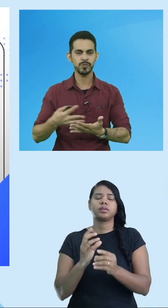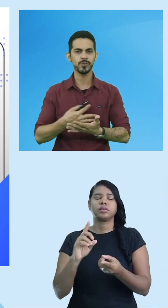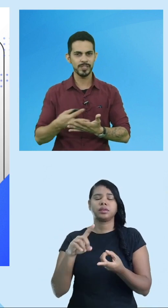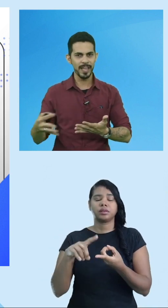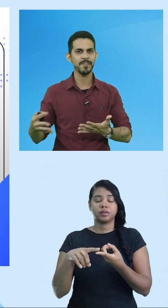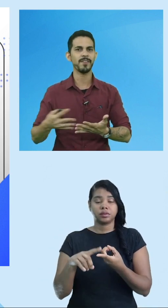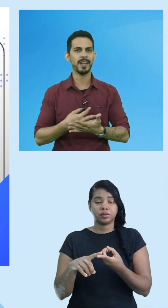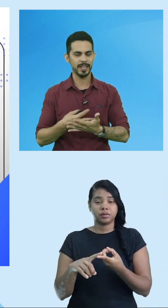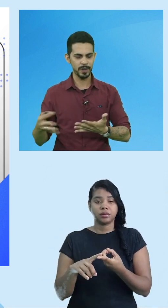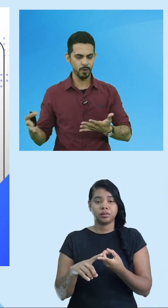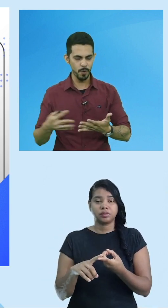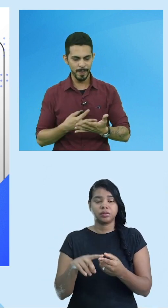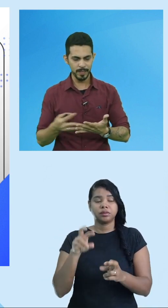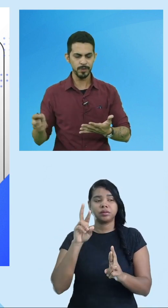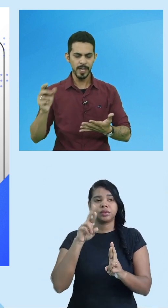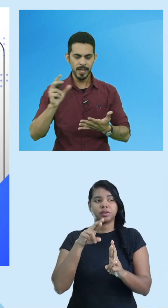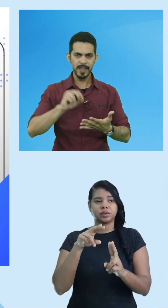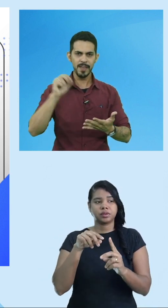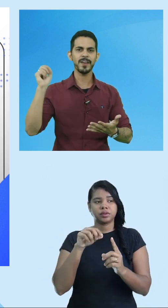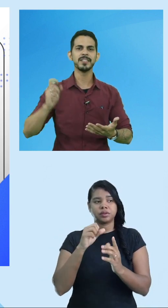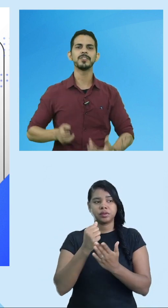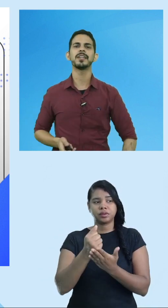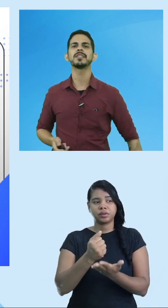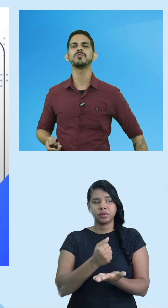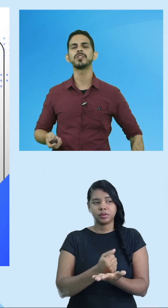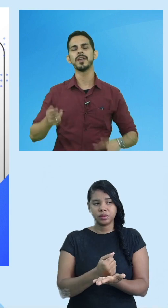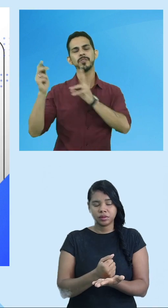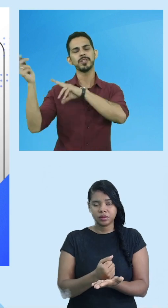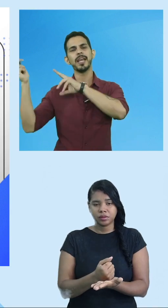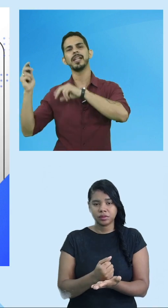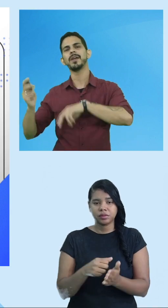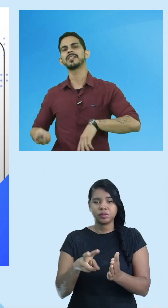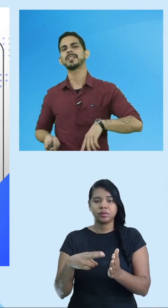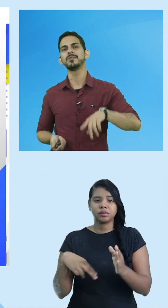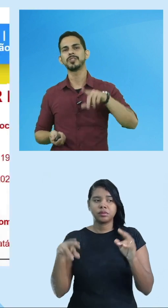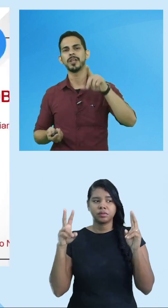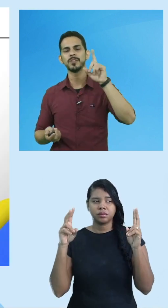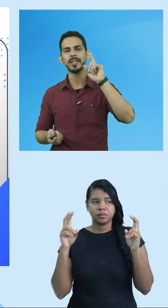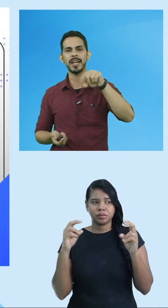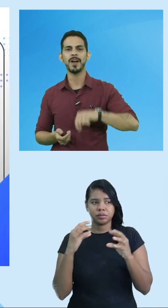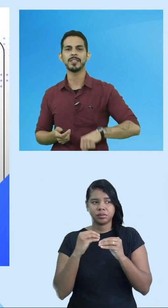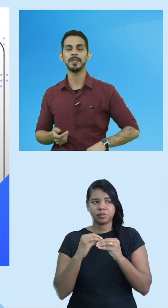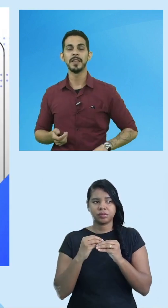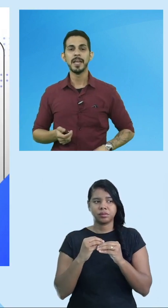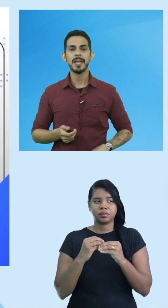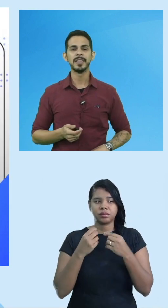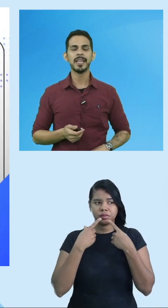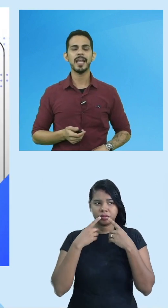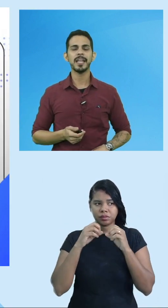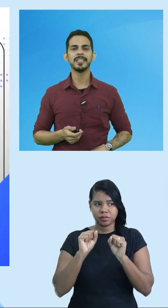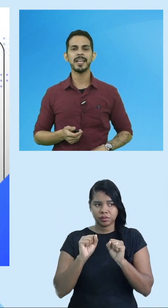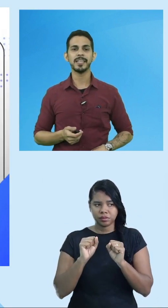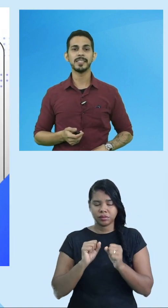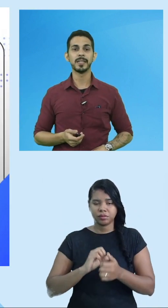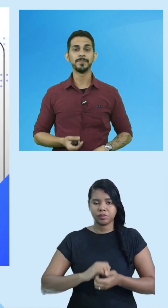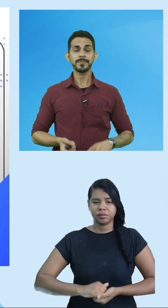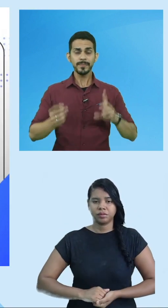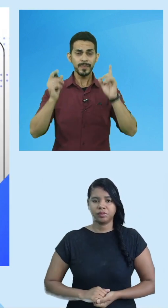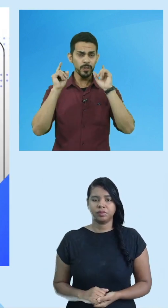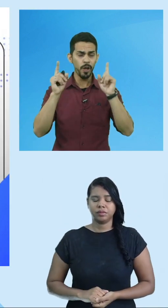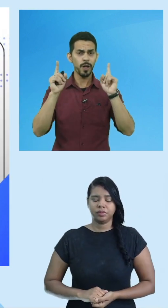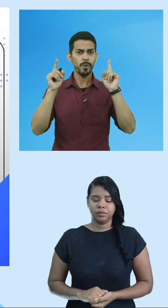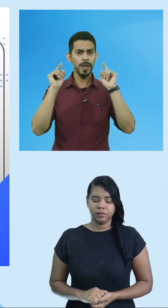que assunto se refere àquele documento, e aí faz a extração dos termos e a adequação dos termos na linguagem de